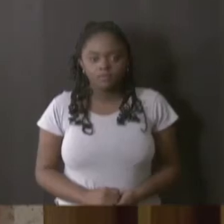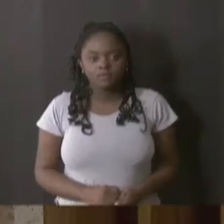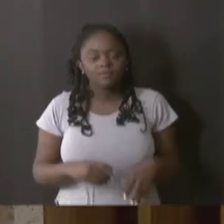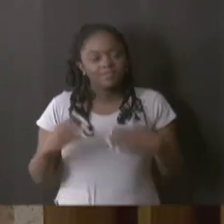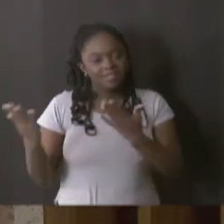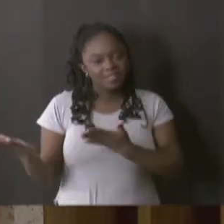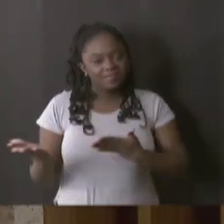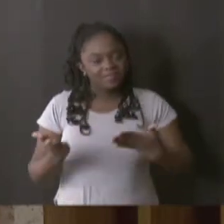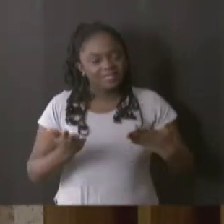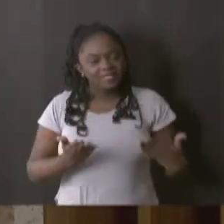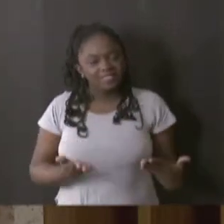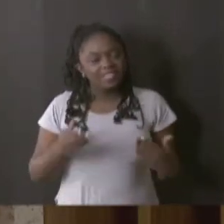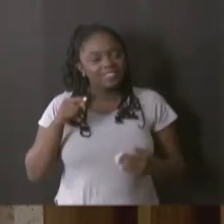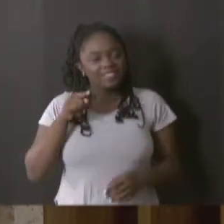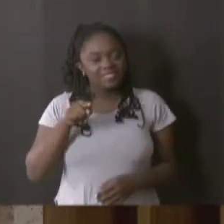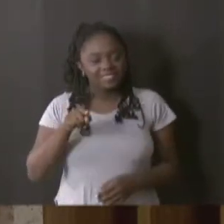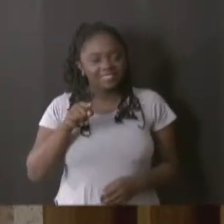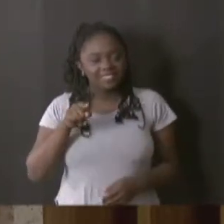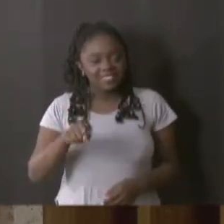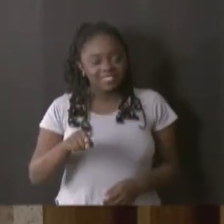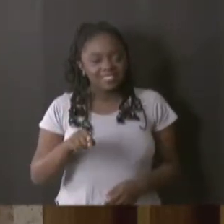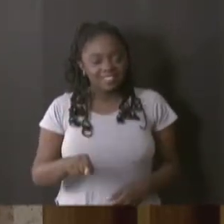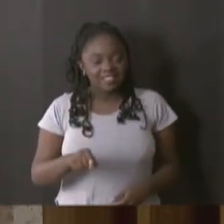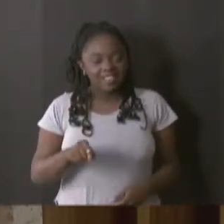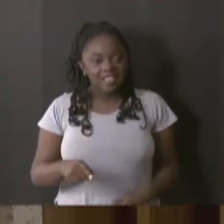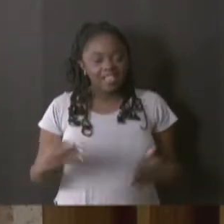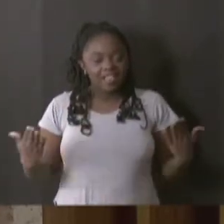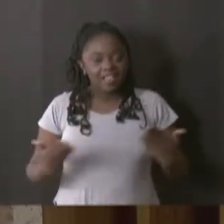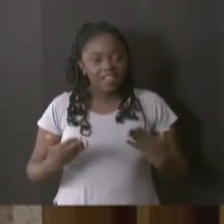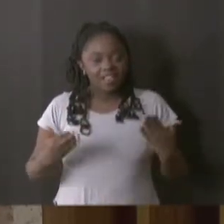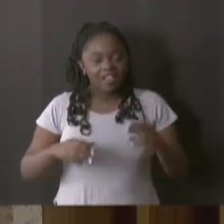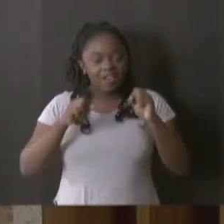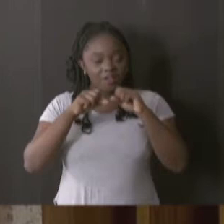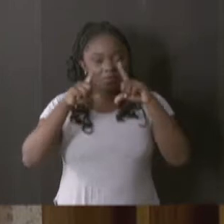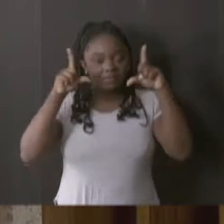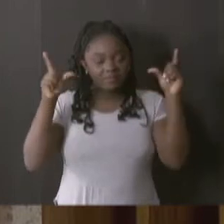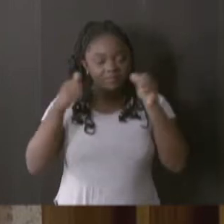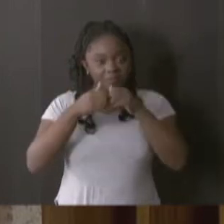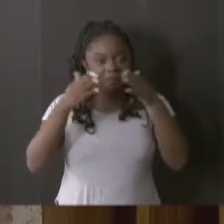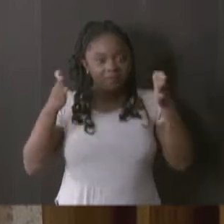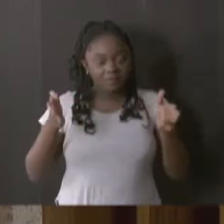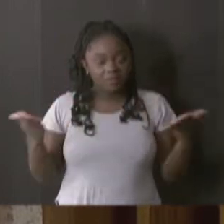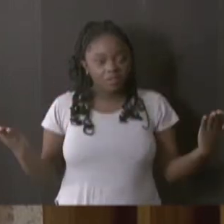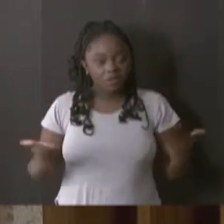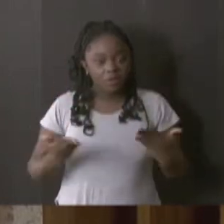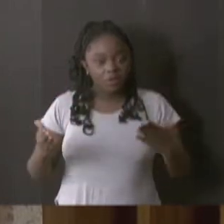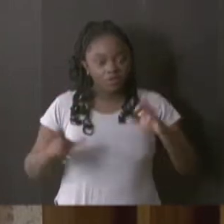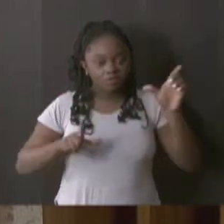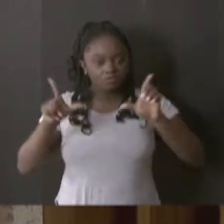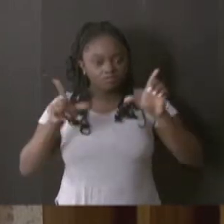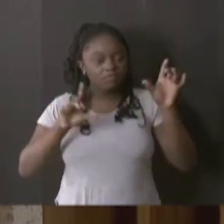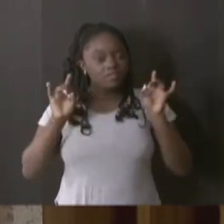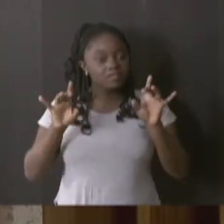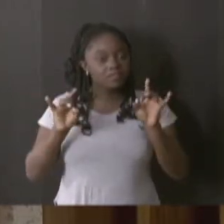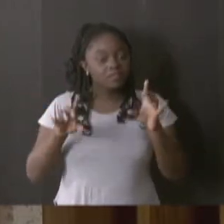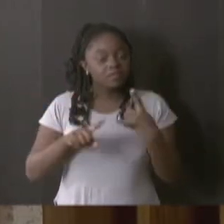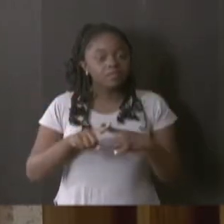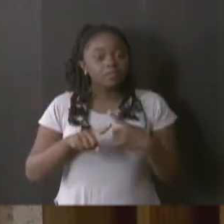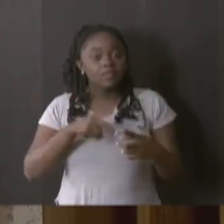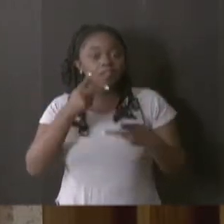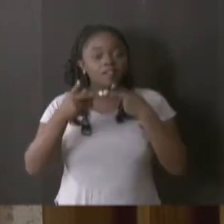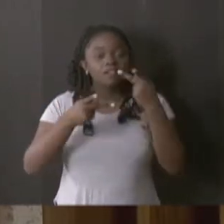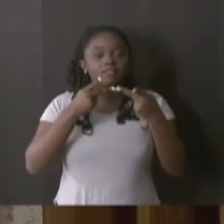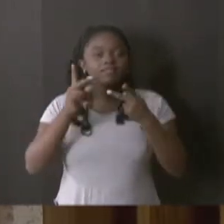Seja bem-vinda, seja bem-vindo ao nosso programa Mente Aberta. Um programa hoje muito especial, pois vamos tratar